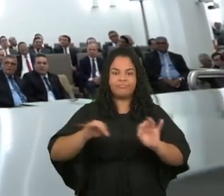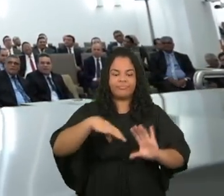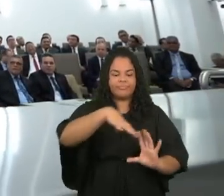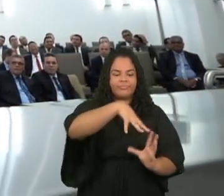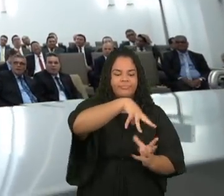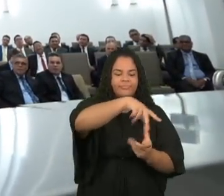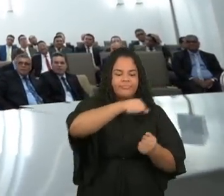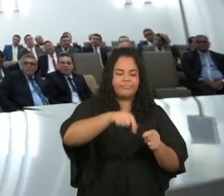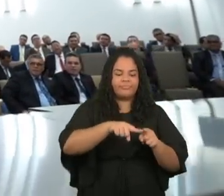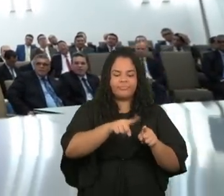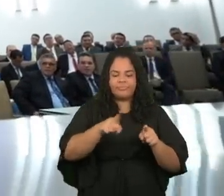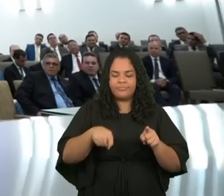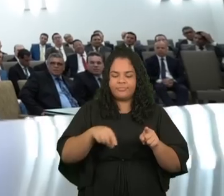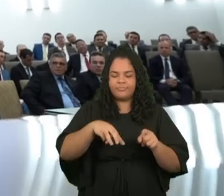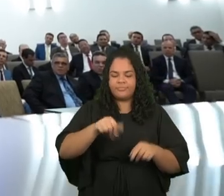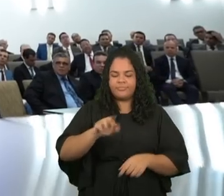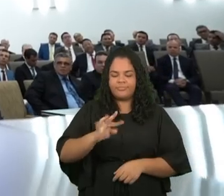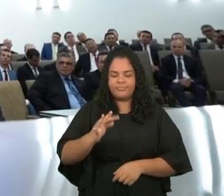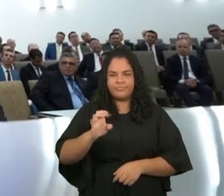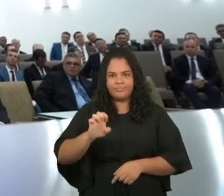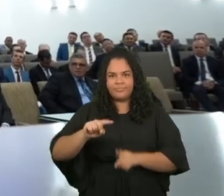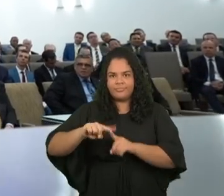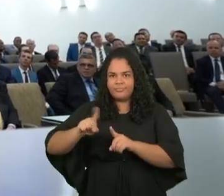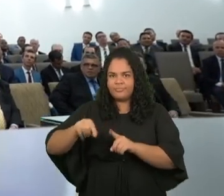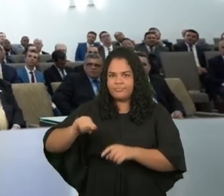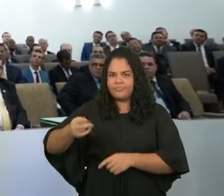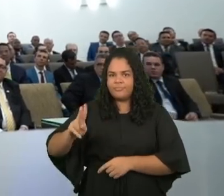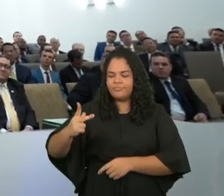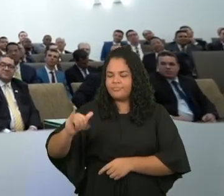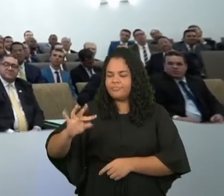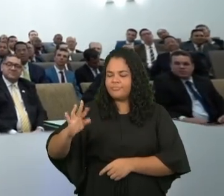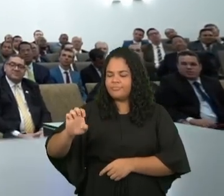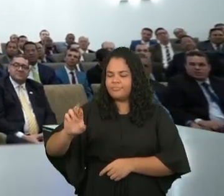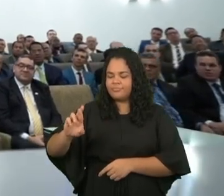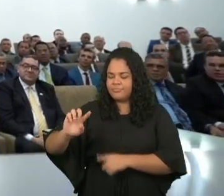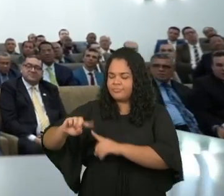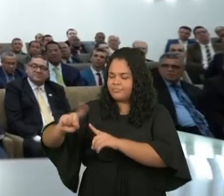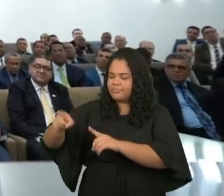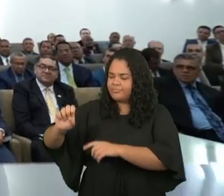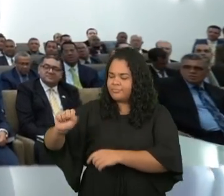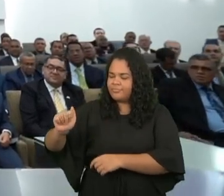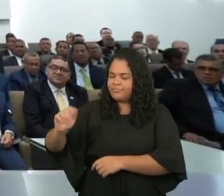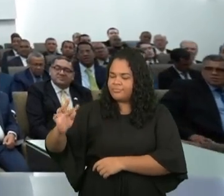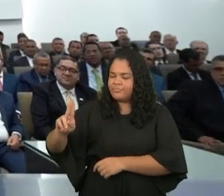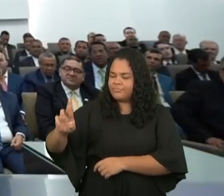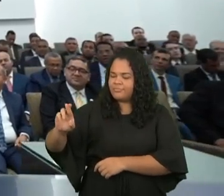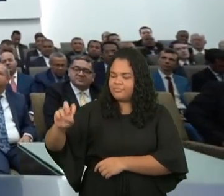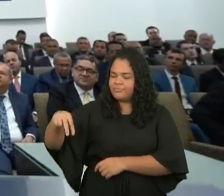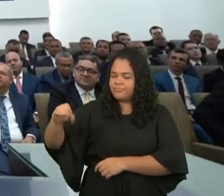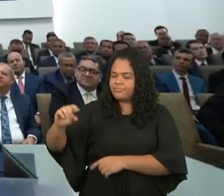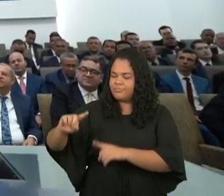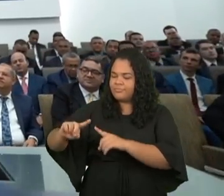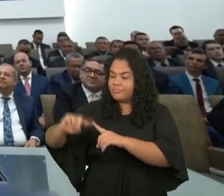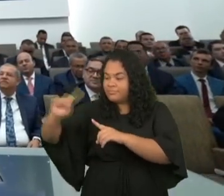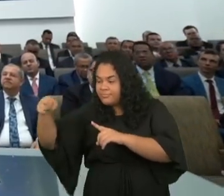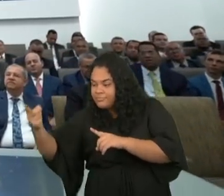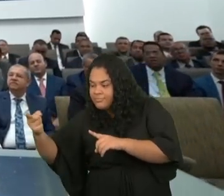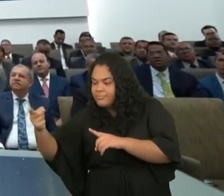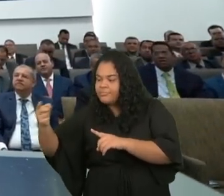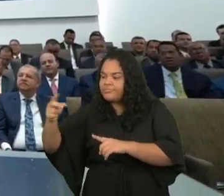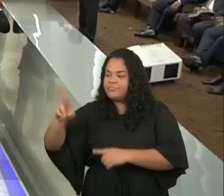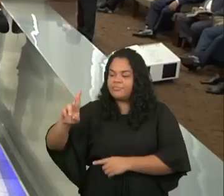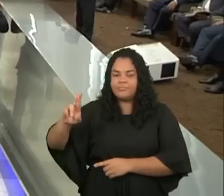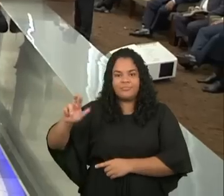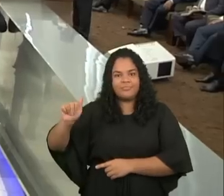Marte. Júpiter. Saturno. Urano. Netuno. E tem um anão. Como era o nome do